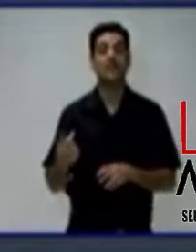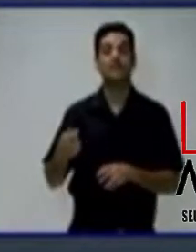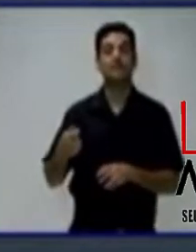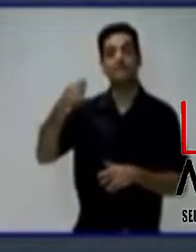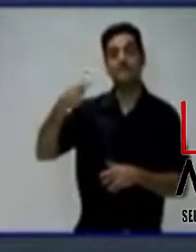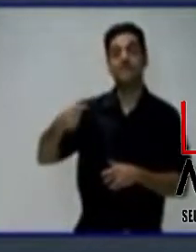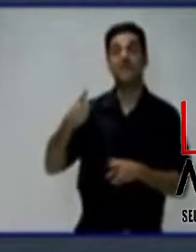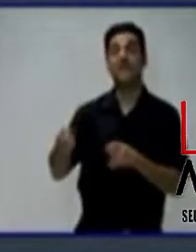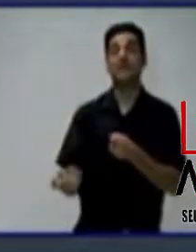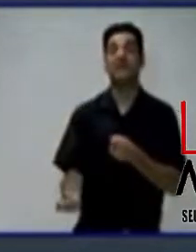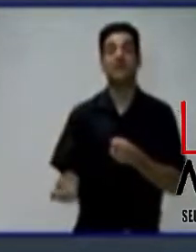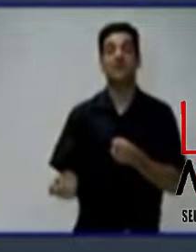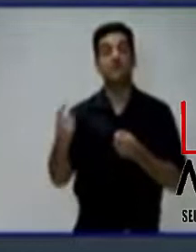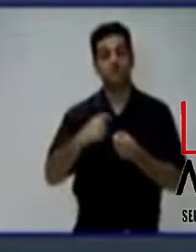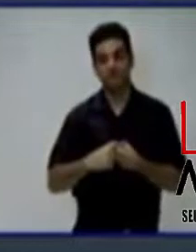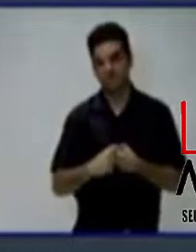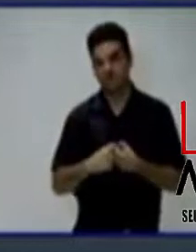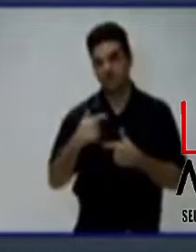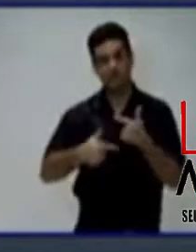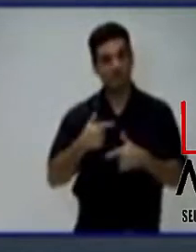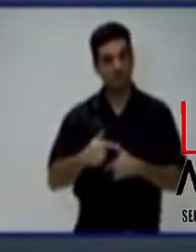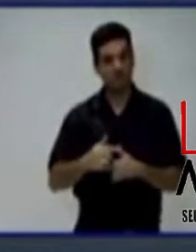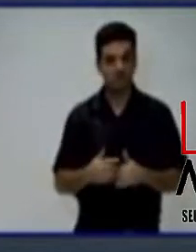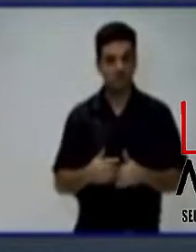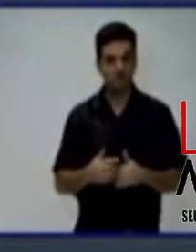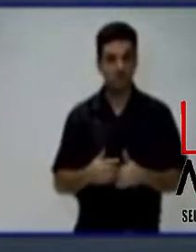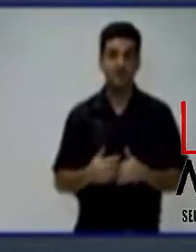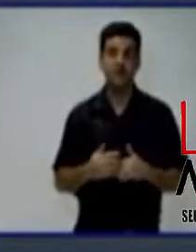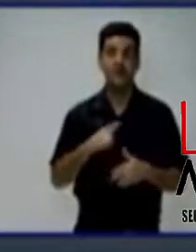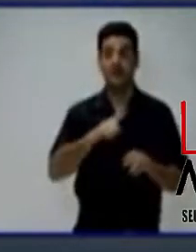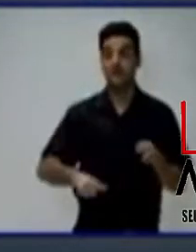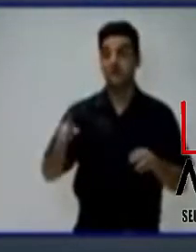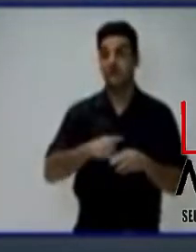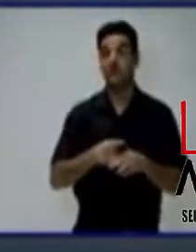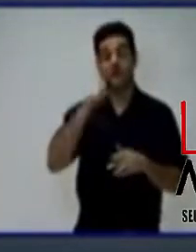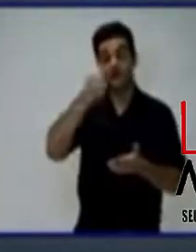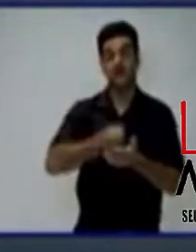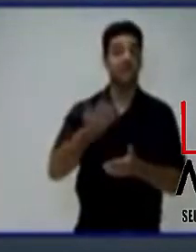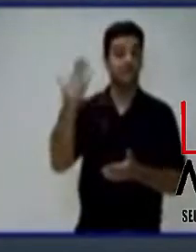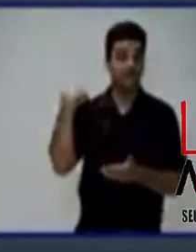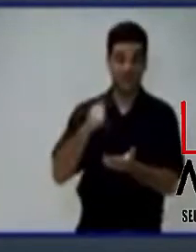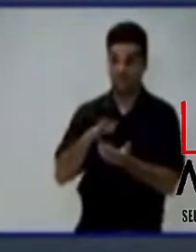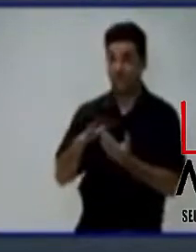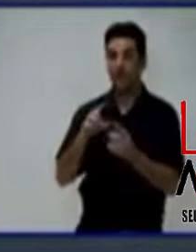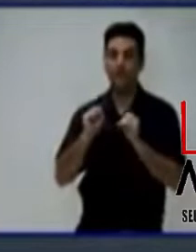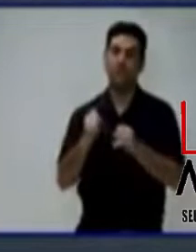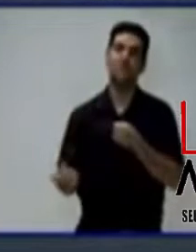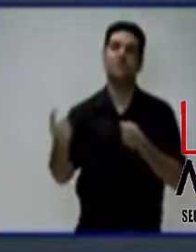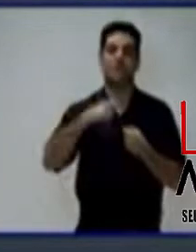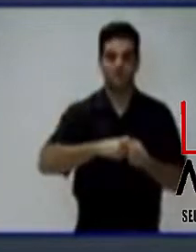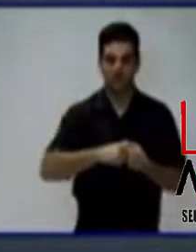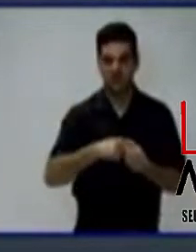determinado a reintegração, a sua reintegração ao cargo, teria anulado aquela demissão e teria